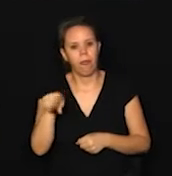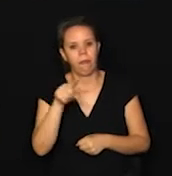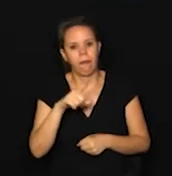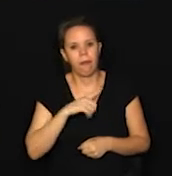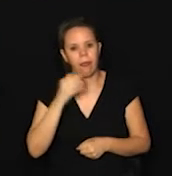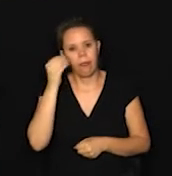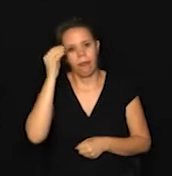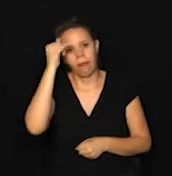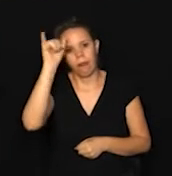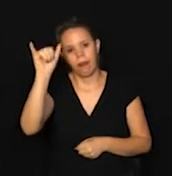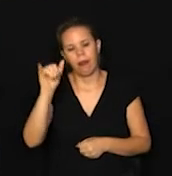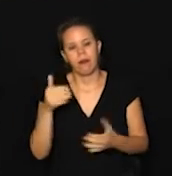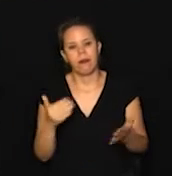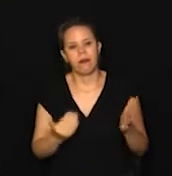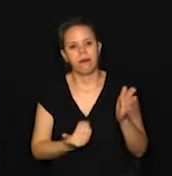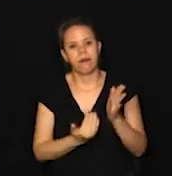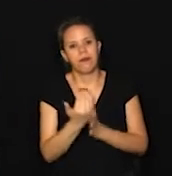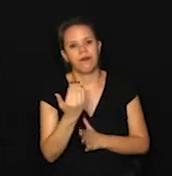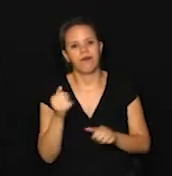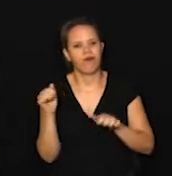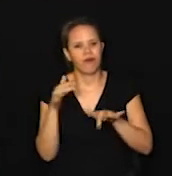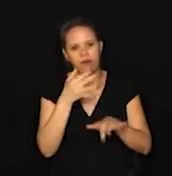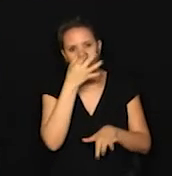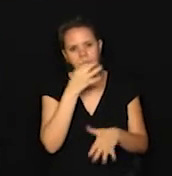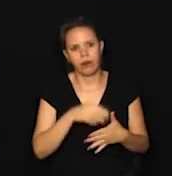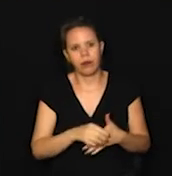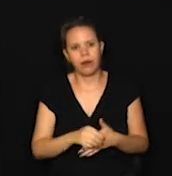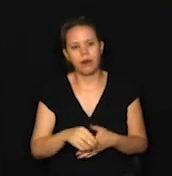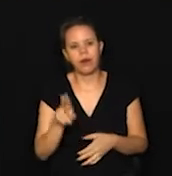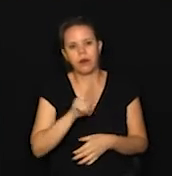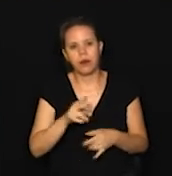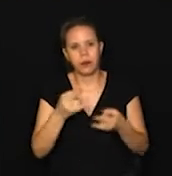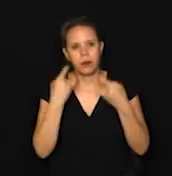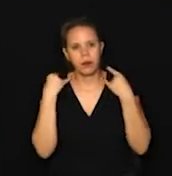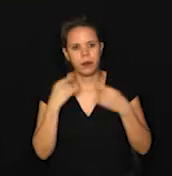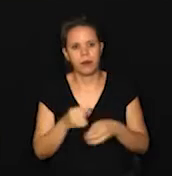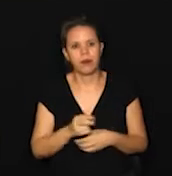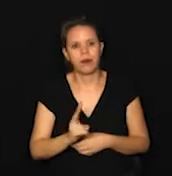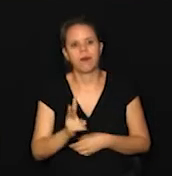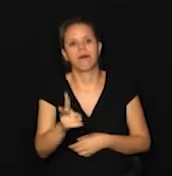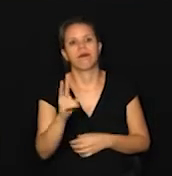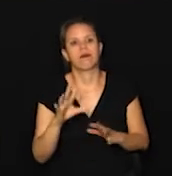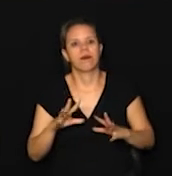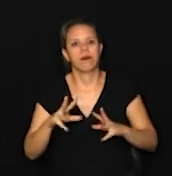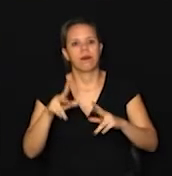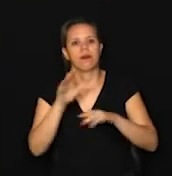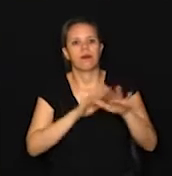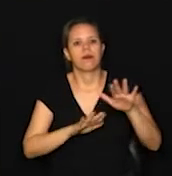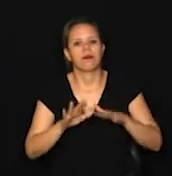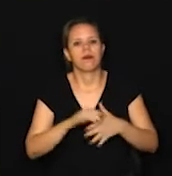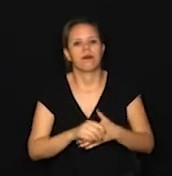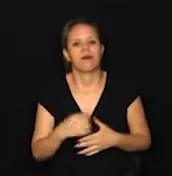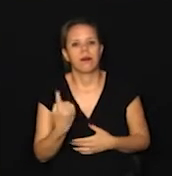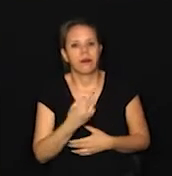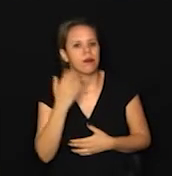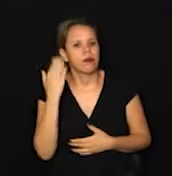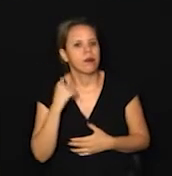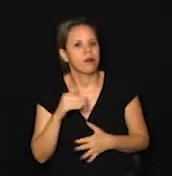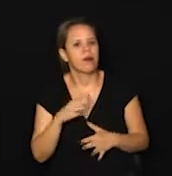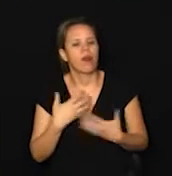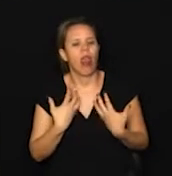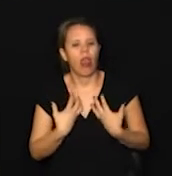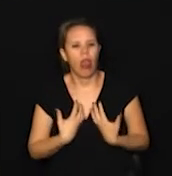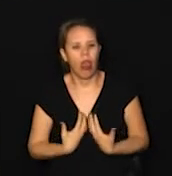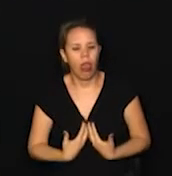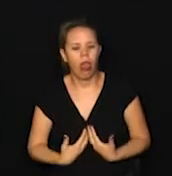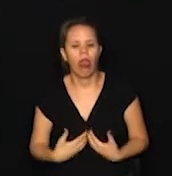tentar evitar o máximo a aglomeração, para você utilizar a máscara, continuar com todos os cuidados. A gente sabe, está todo mundo cansado,